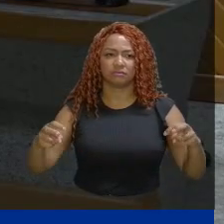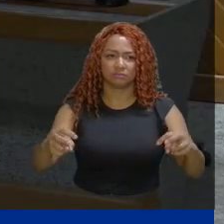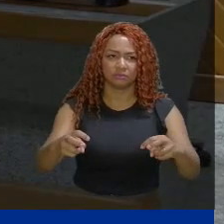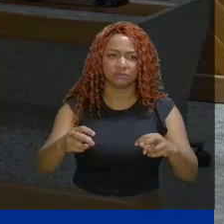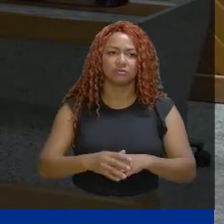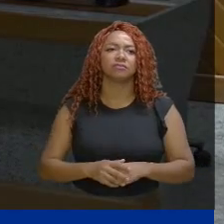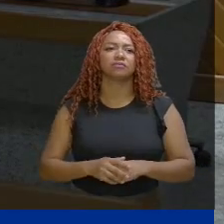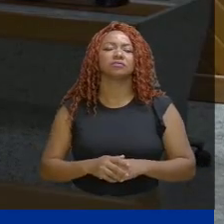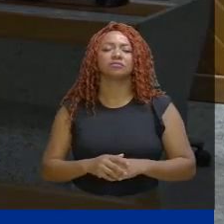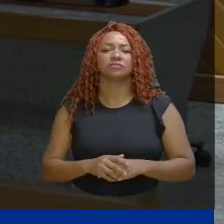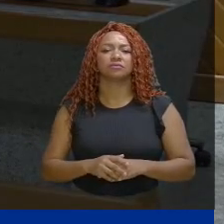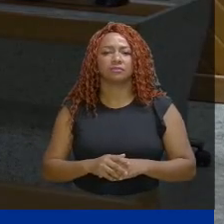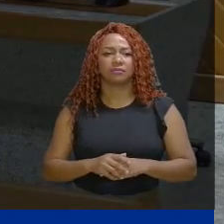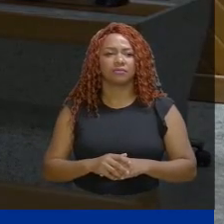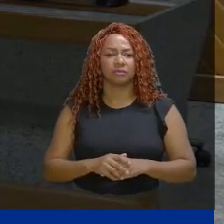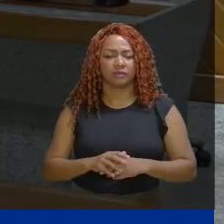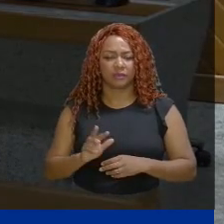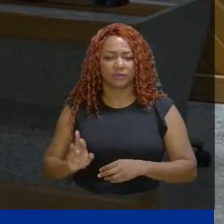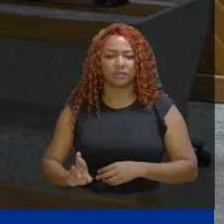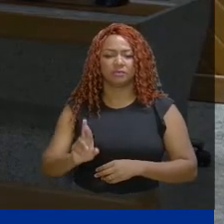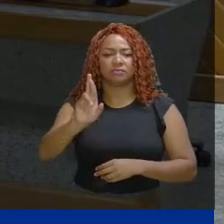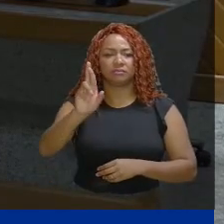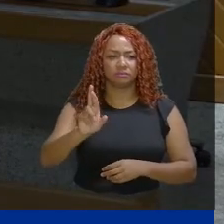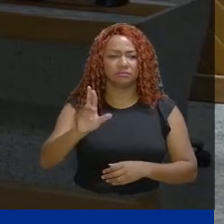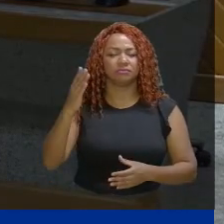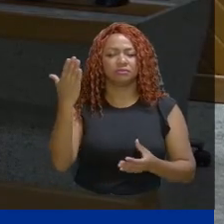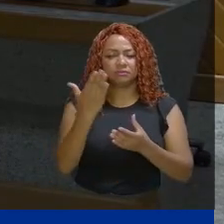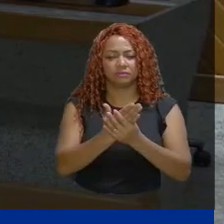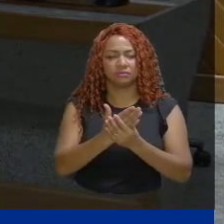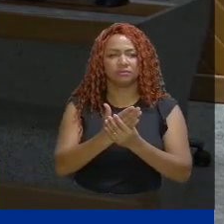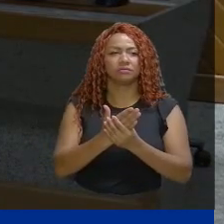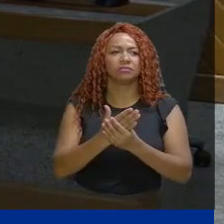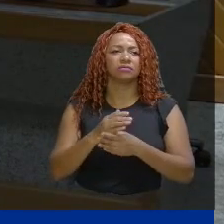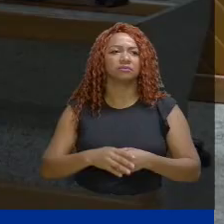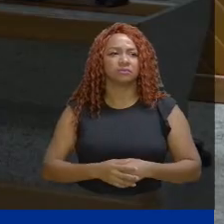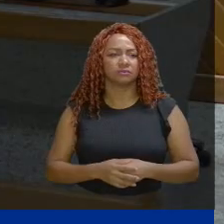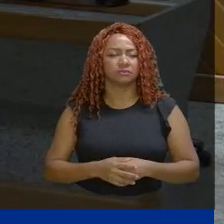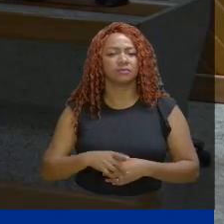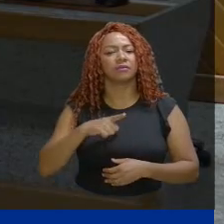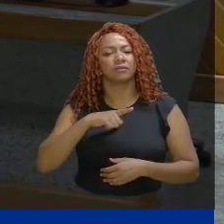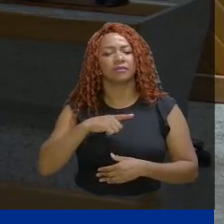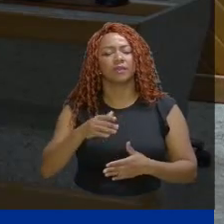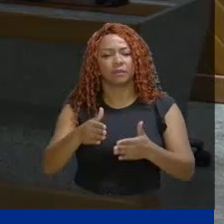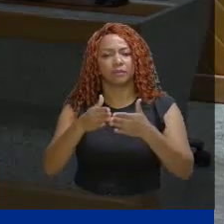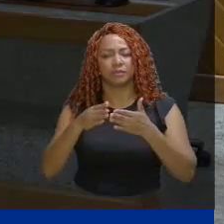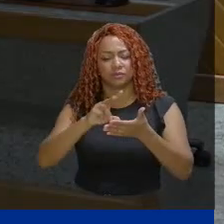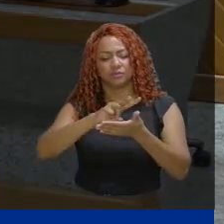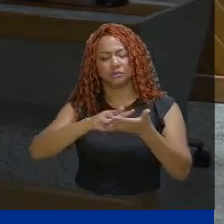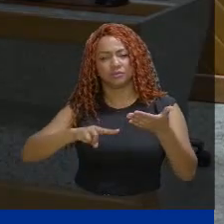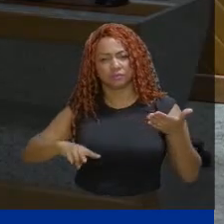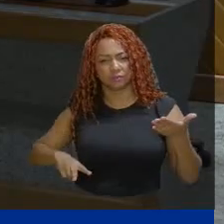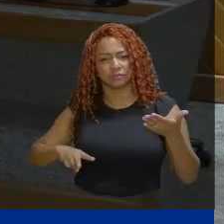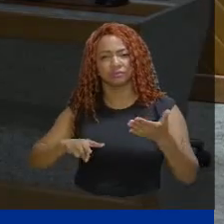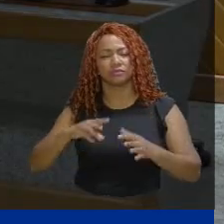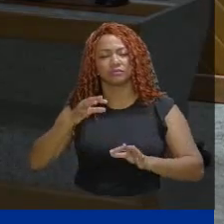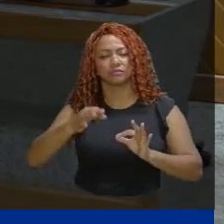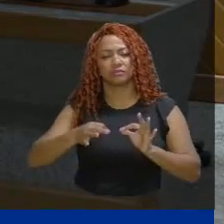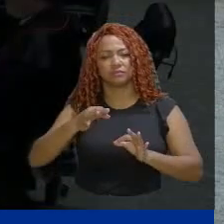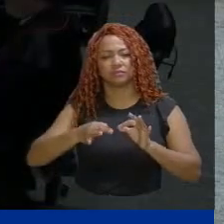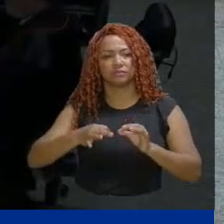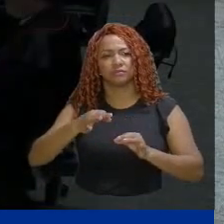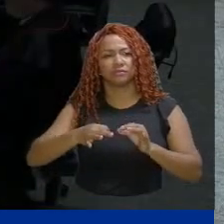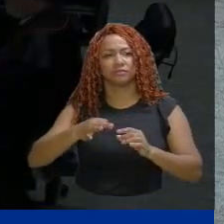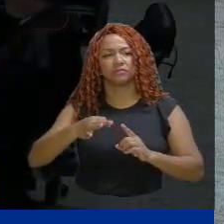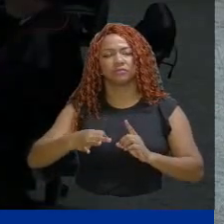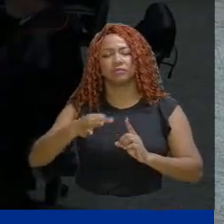ilustres representantes das partes. Foco na mesa da lateral direita. Houve o pedido de vista do desembargador Carmo